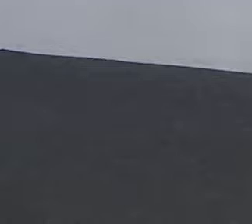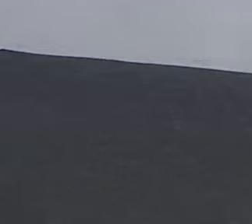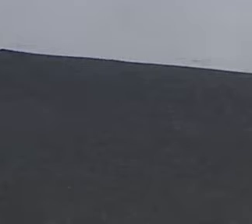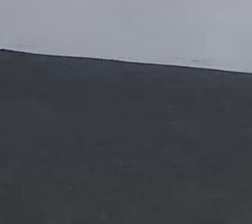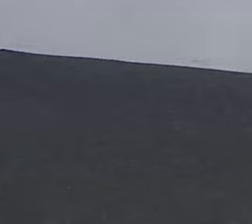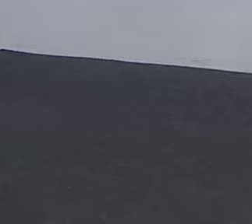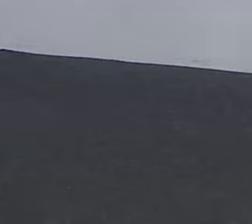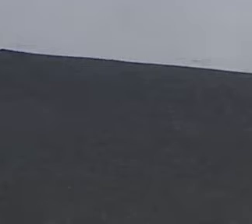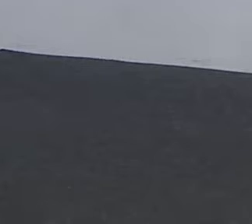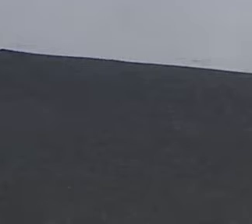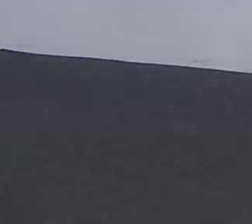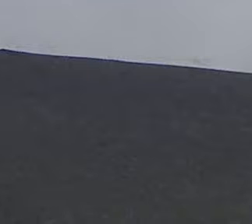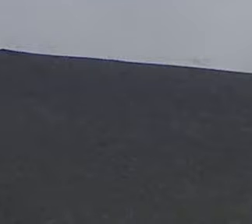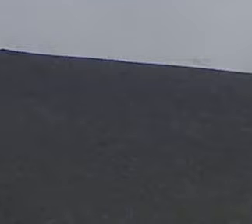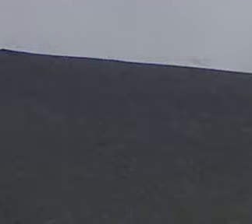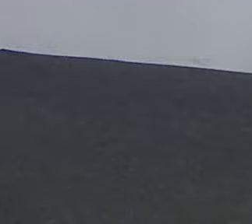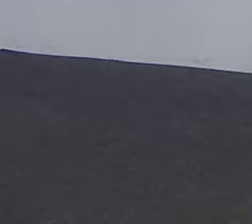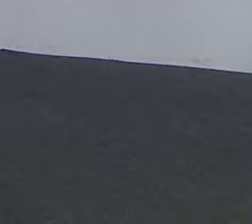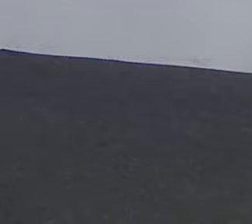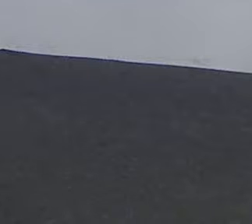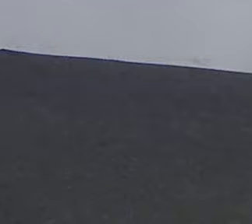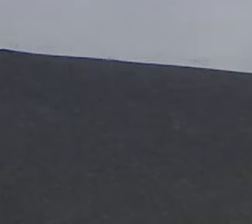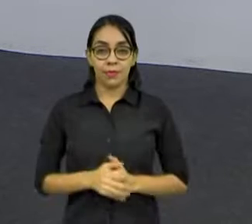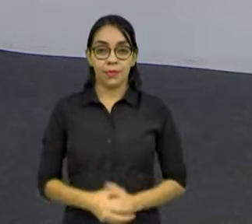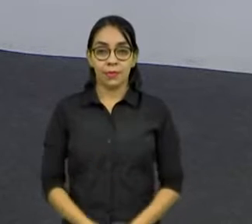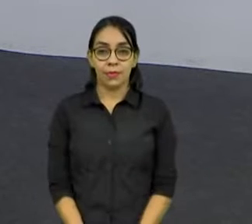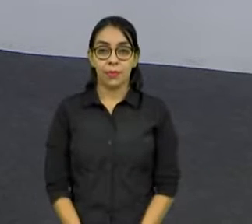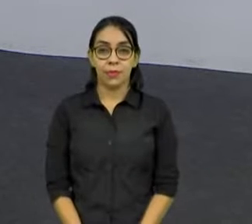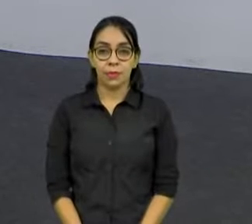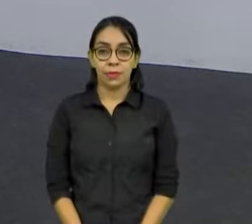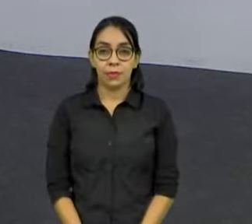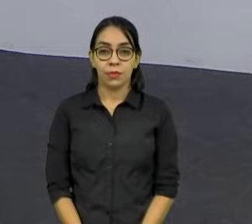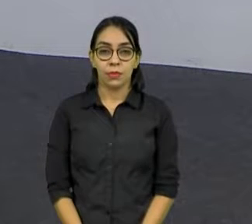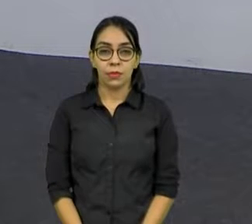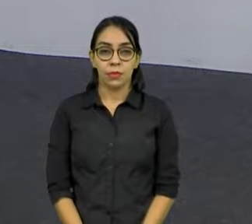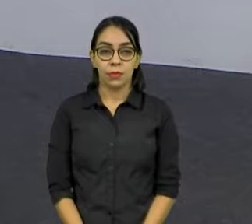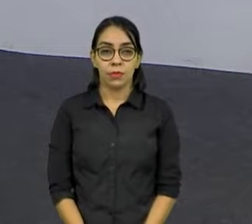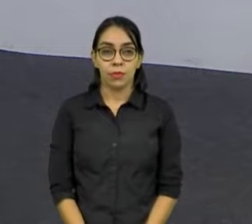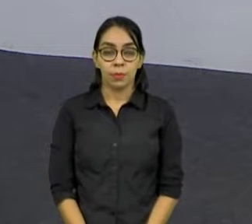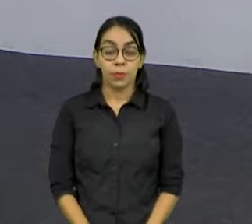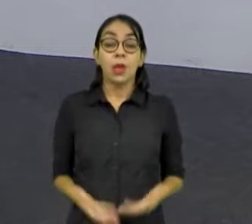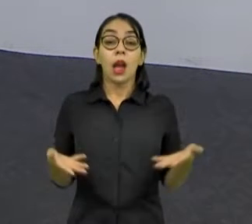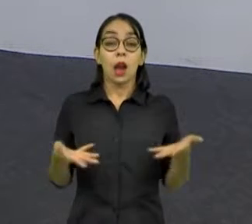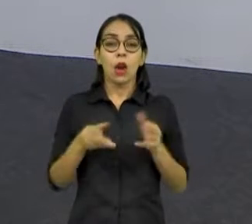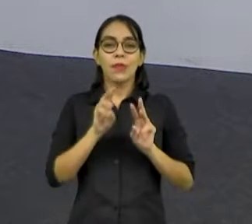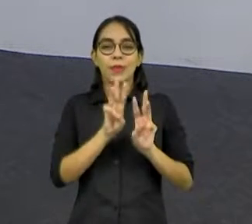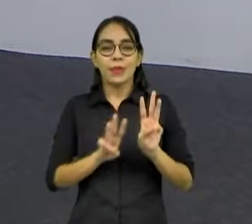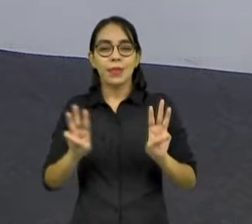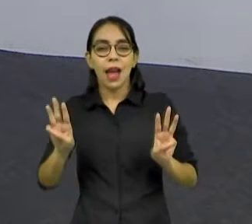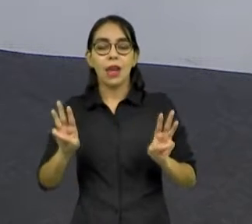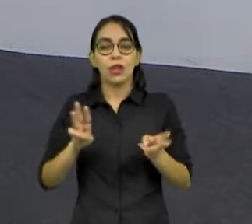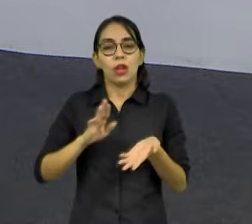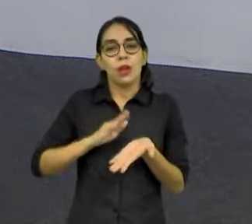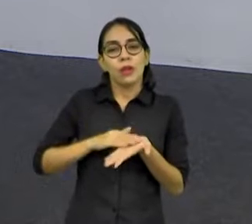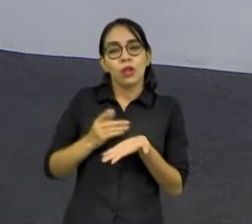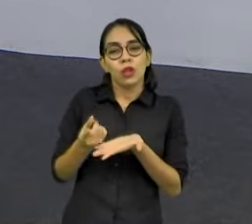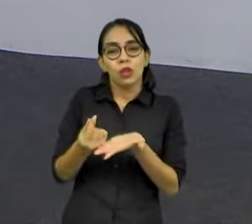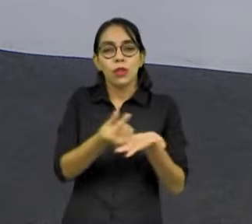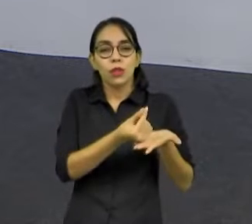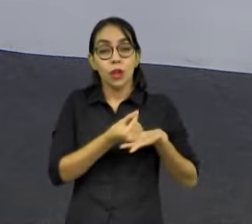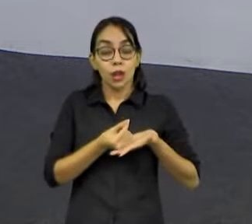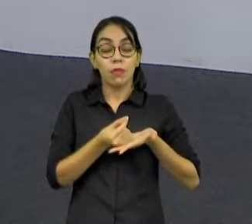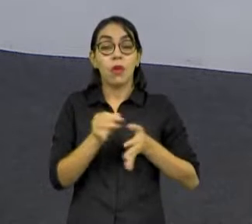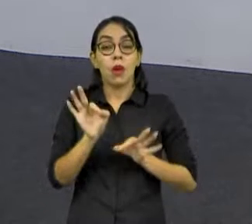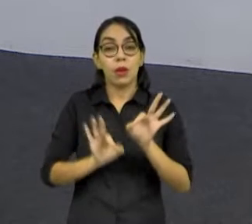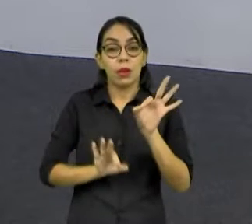Elétrica. Os pré-candidatos já podem começar a fazer a vaquinha virtual para arrecadar fundos para as eleições. As empresas que fazem